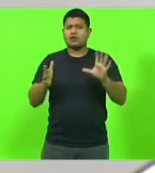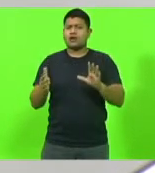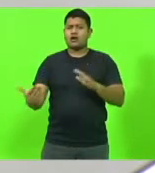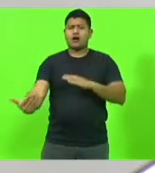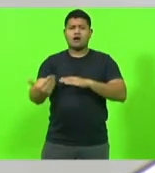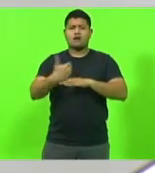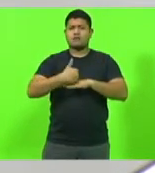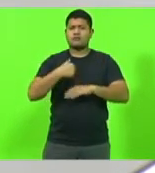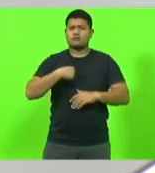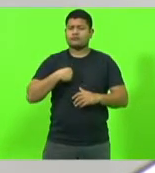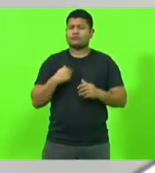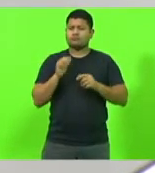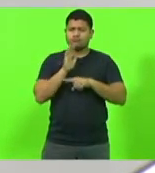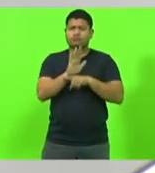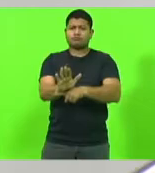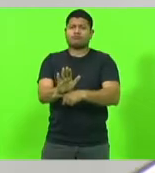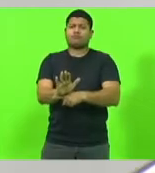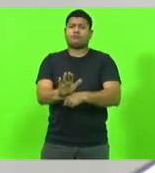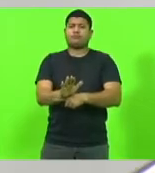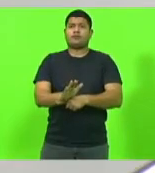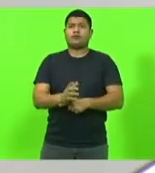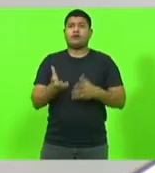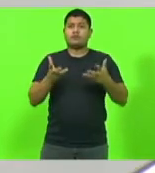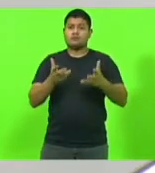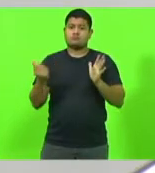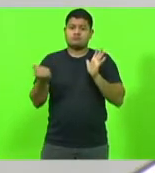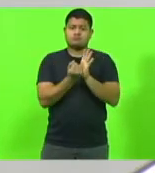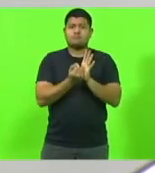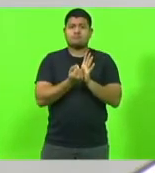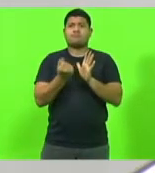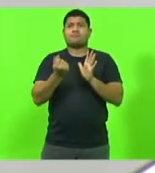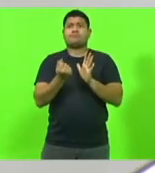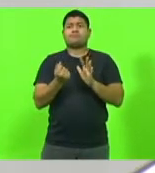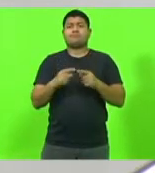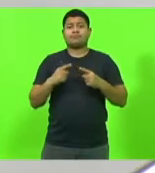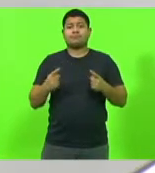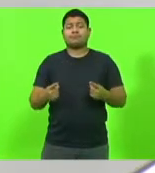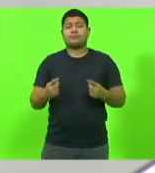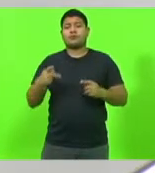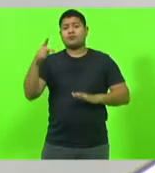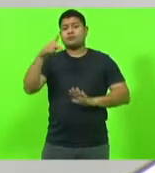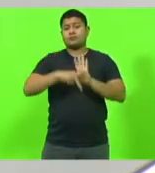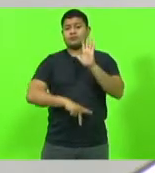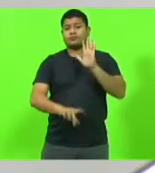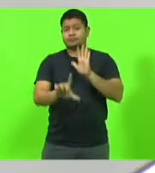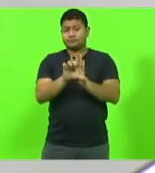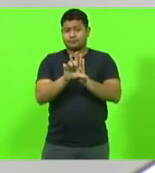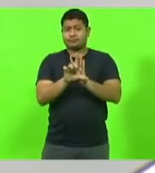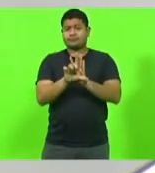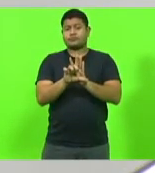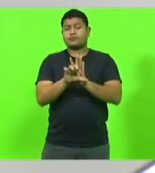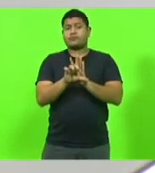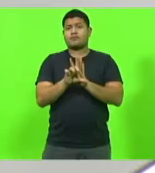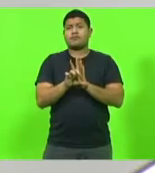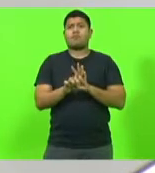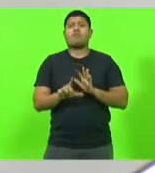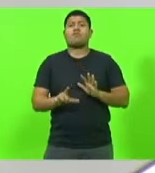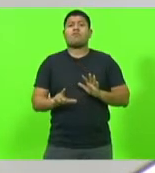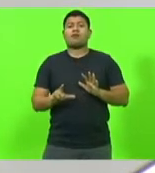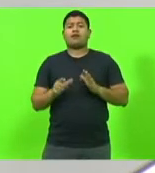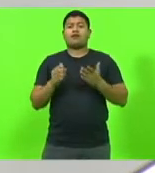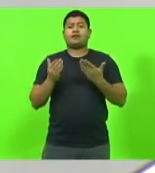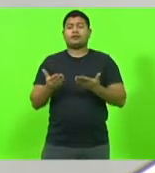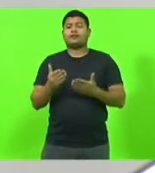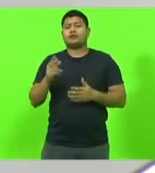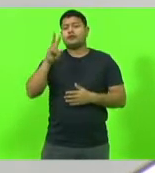desta forma, registrar aqui, então, resumidamente, o projeto de lei que trata da história das